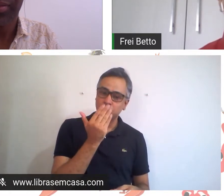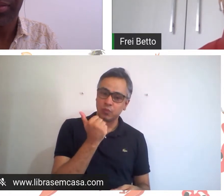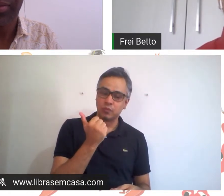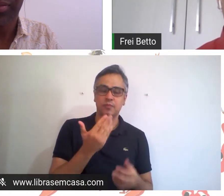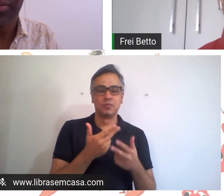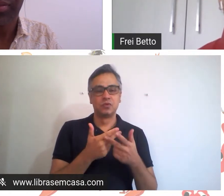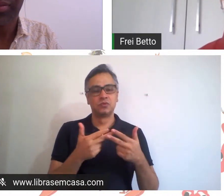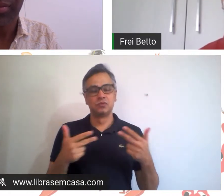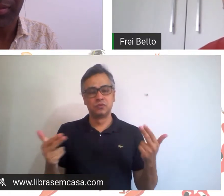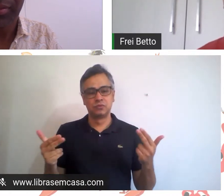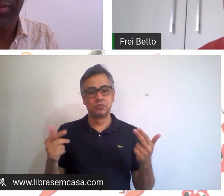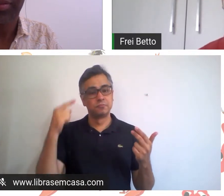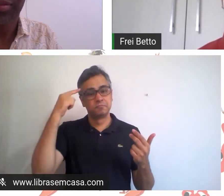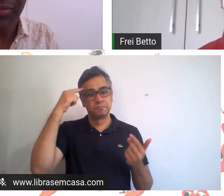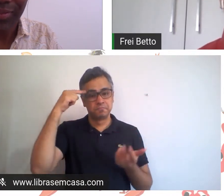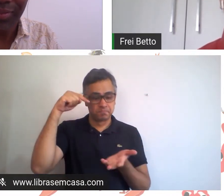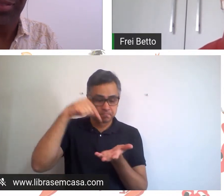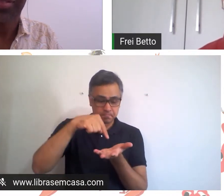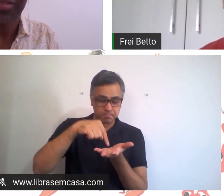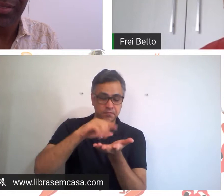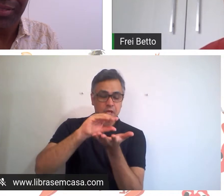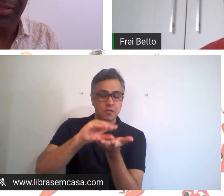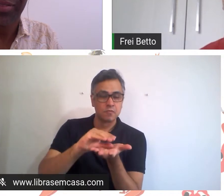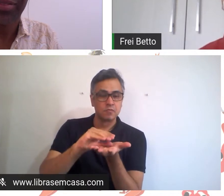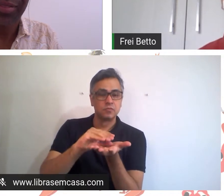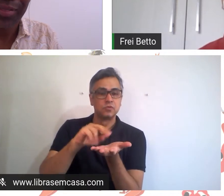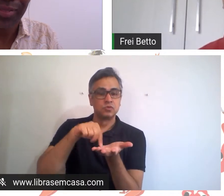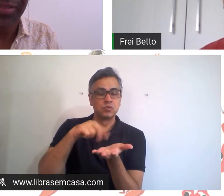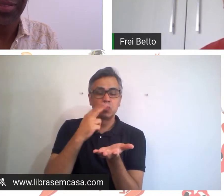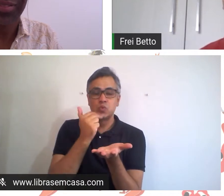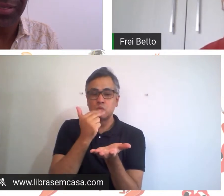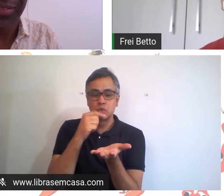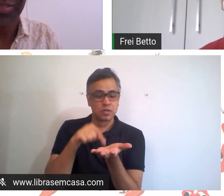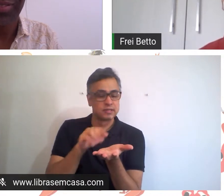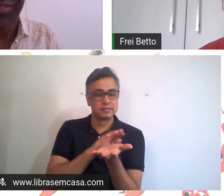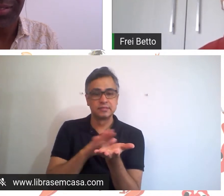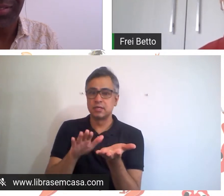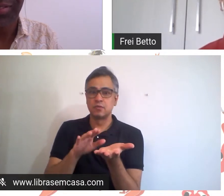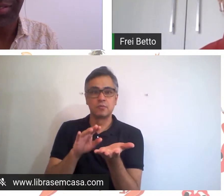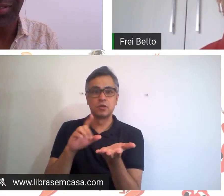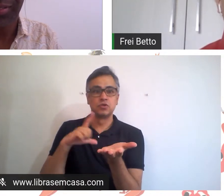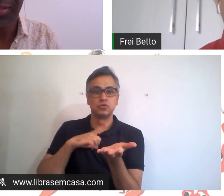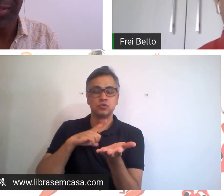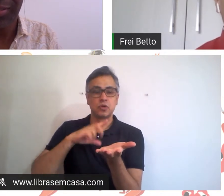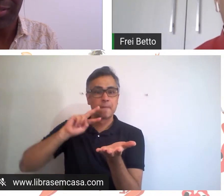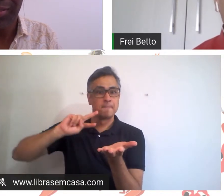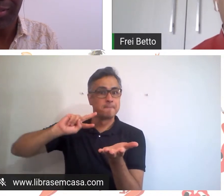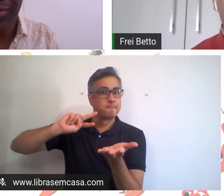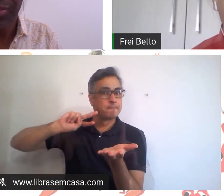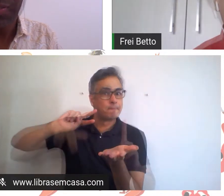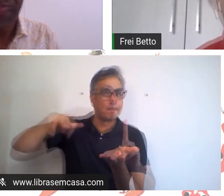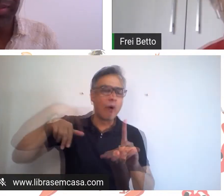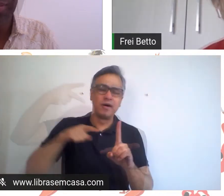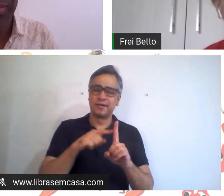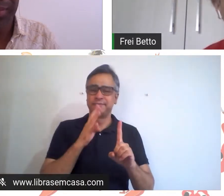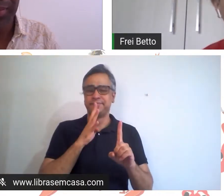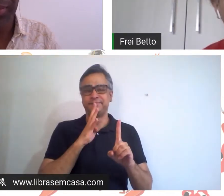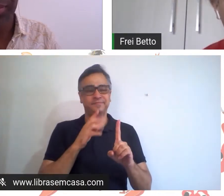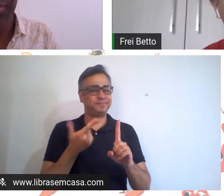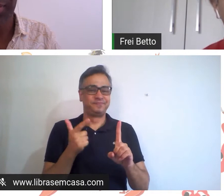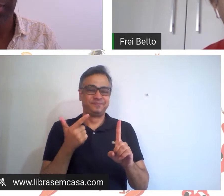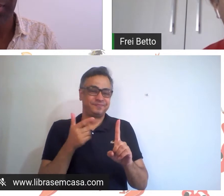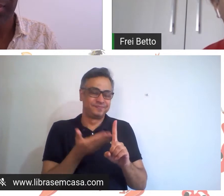nutriente que está sobre a mesa, mas que é carregado de simbolismo, de história, de trajetórias.